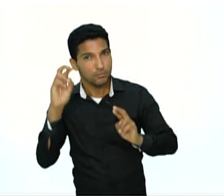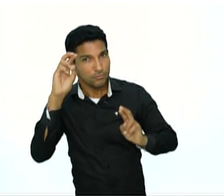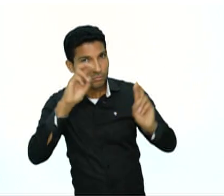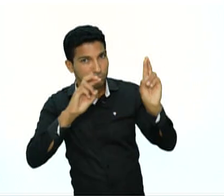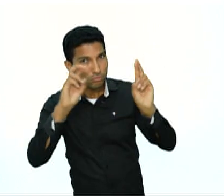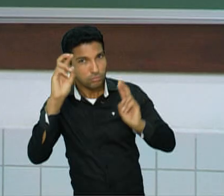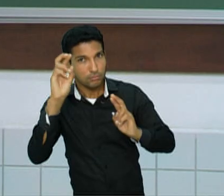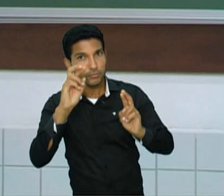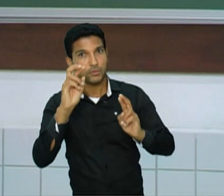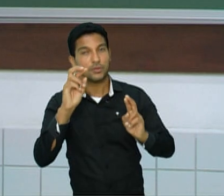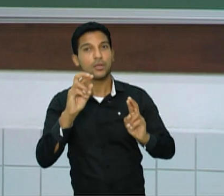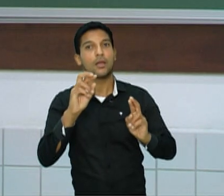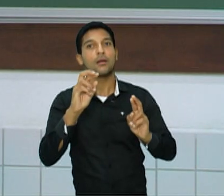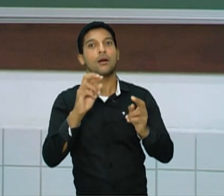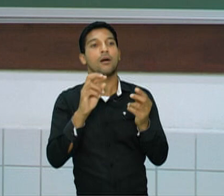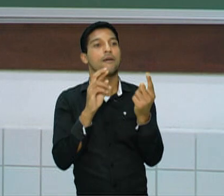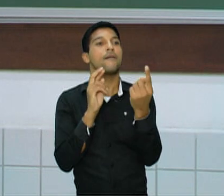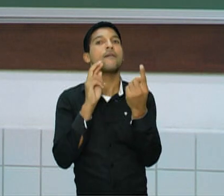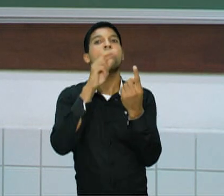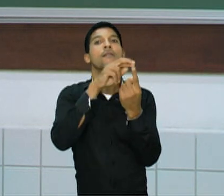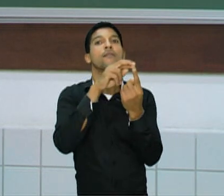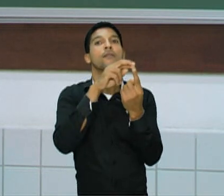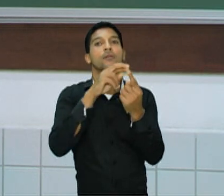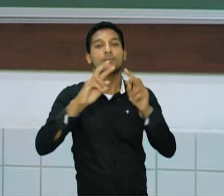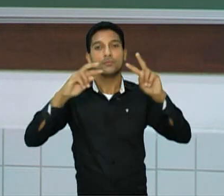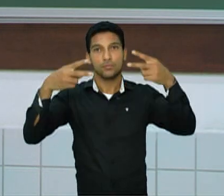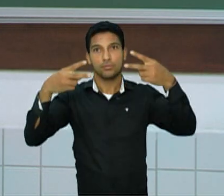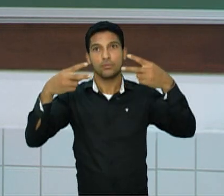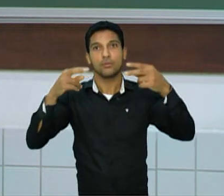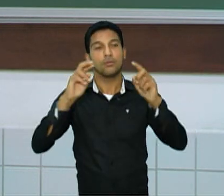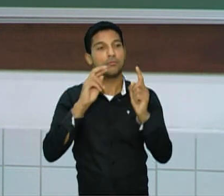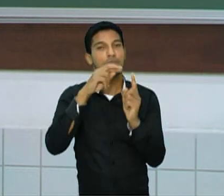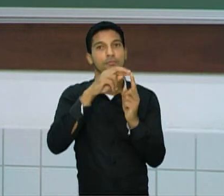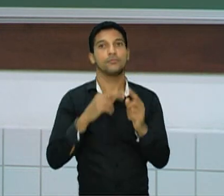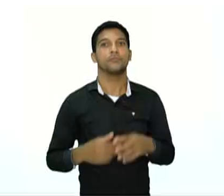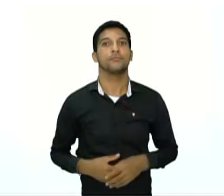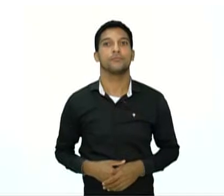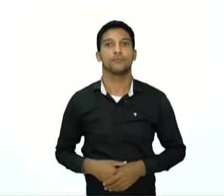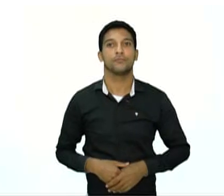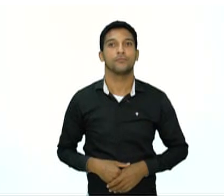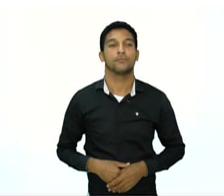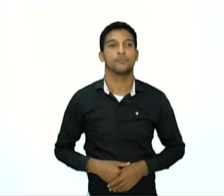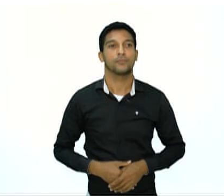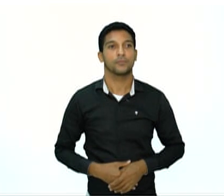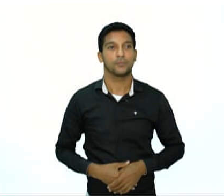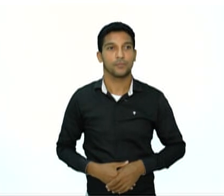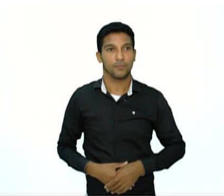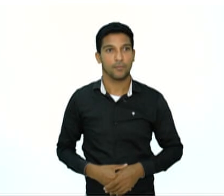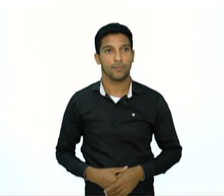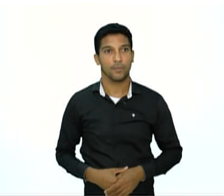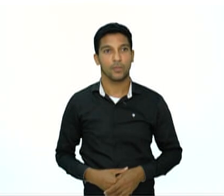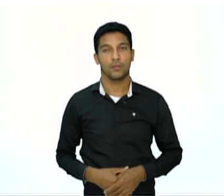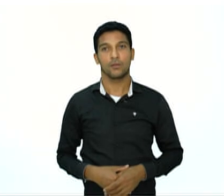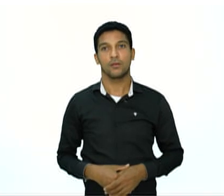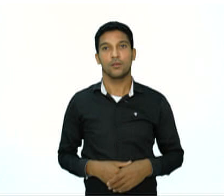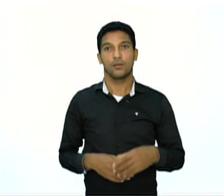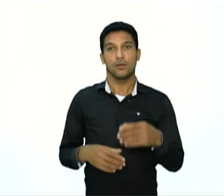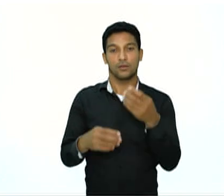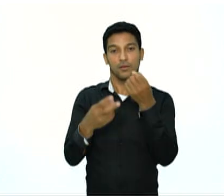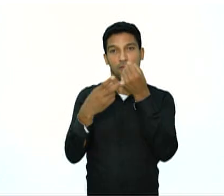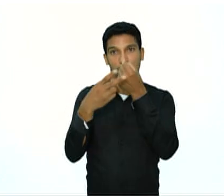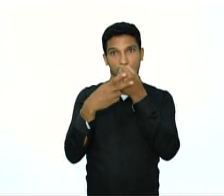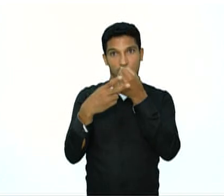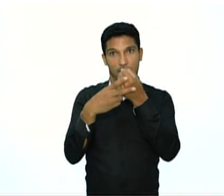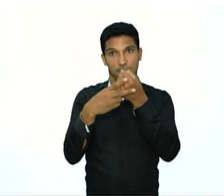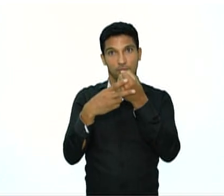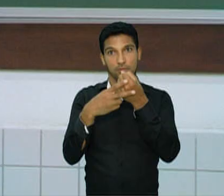Quem é isso? O interessante. O que vem depois do verbo de estado? A oração subordinada. Logo, ela vai ser